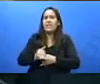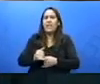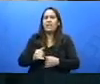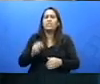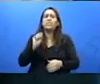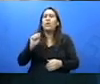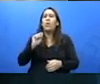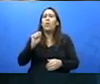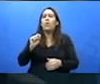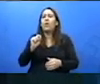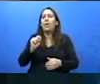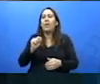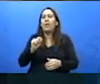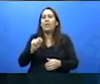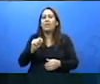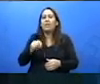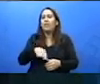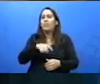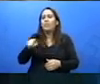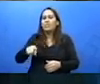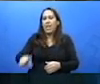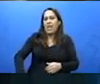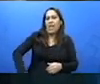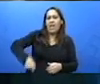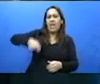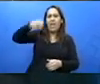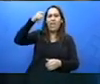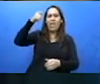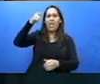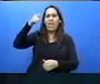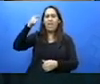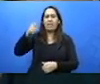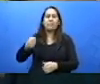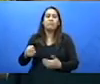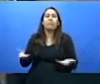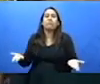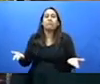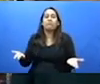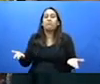Quadrinhos, gibi, Turma da Mônica, heróis? Do que você gosta?